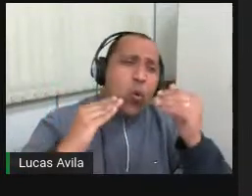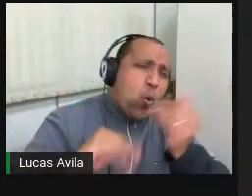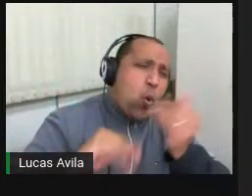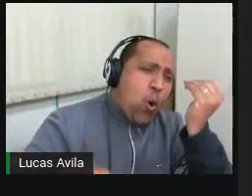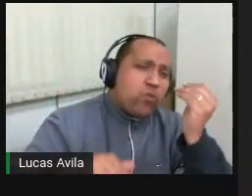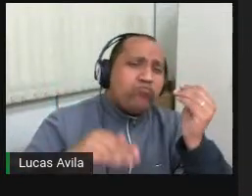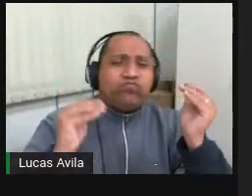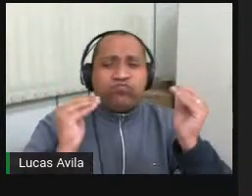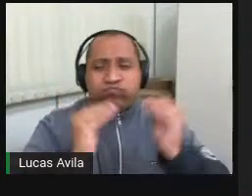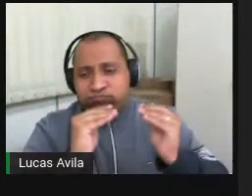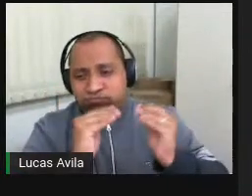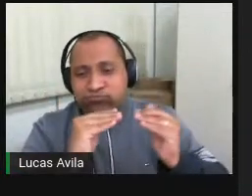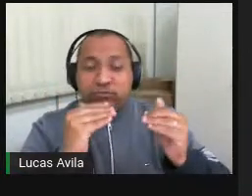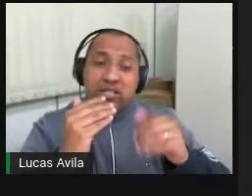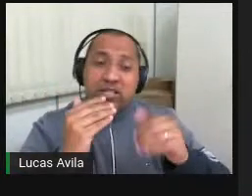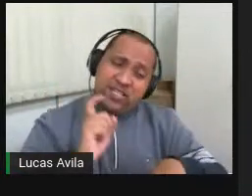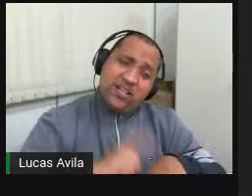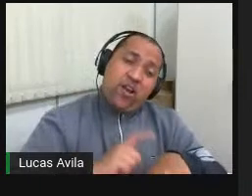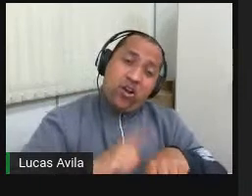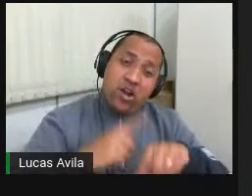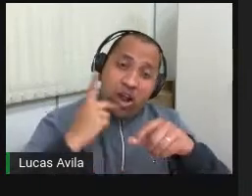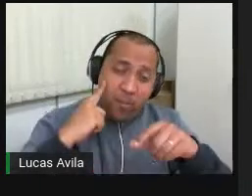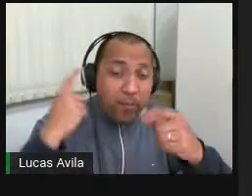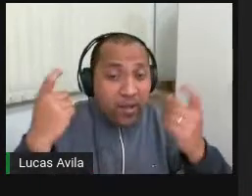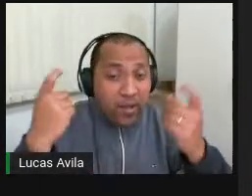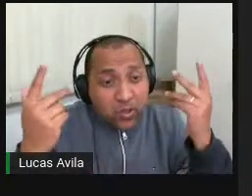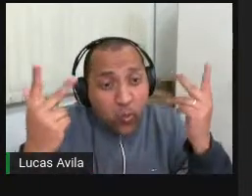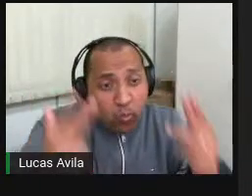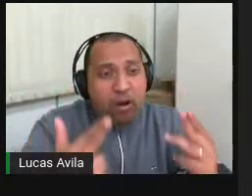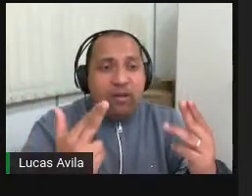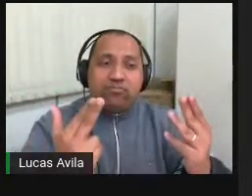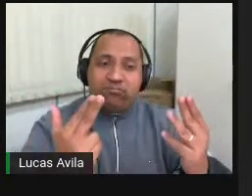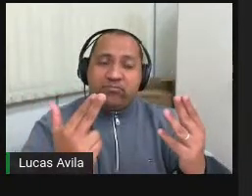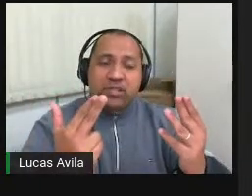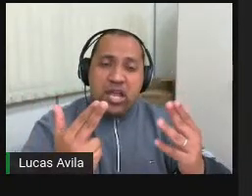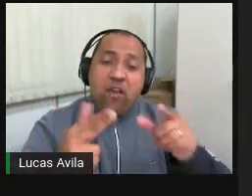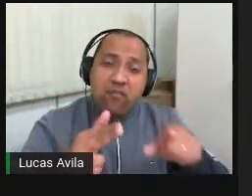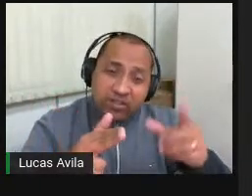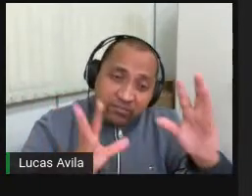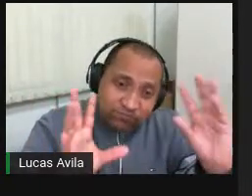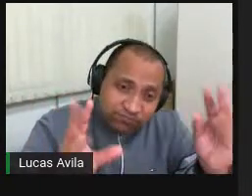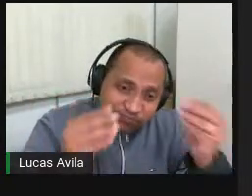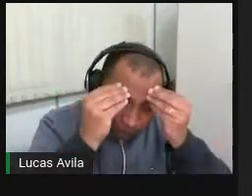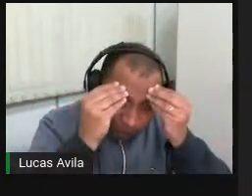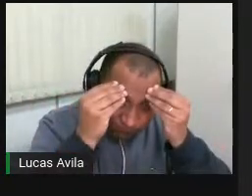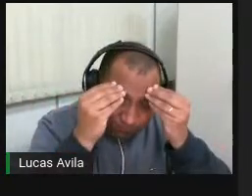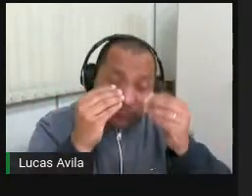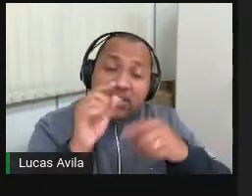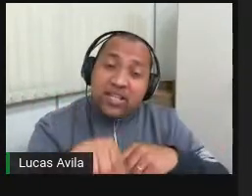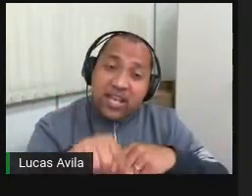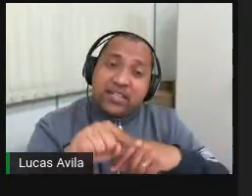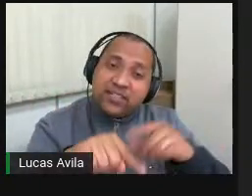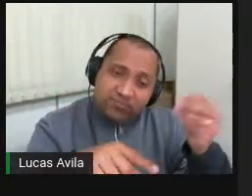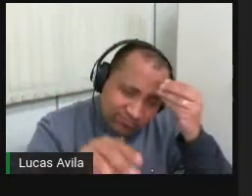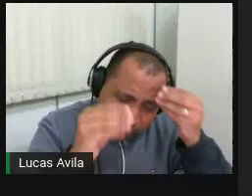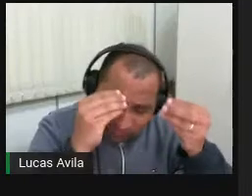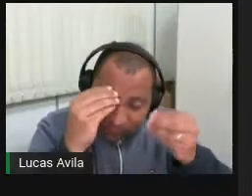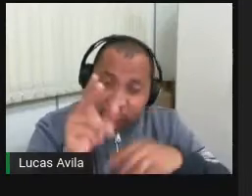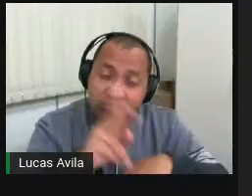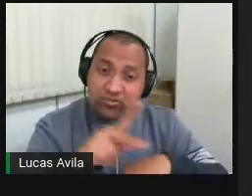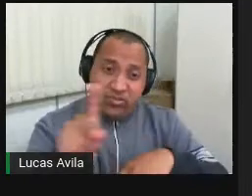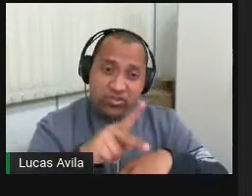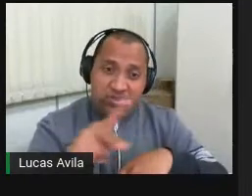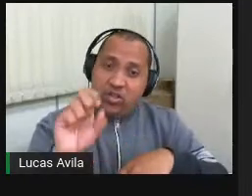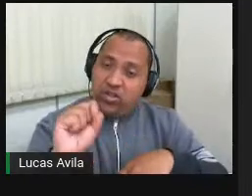momentos que convergimos. Levem todas as memórias, né? Estas memórias, como a professora Socorro